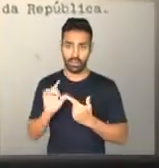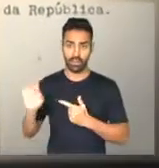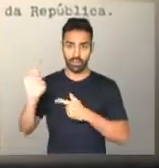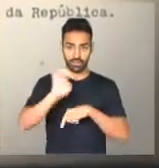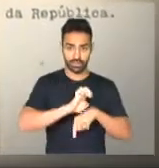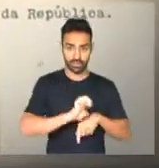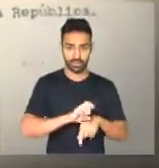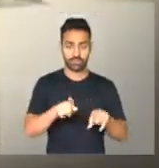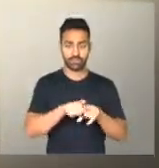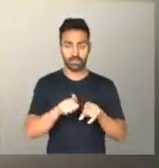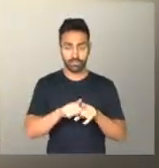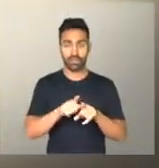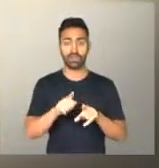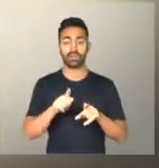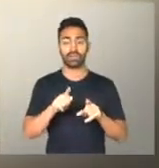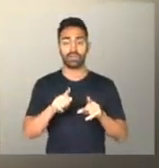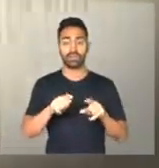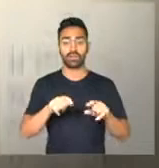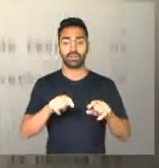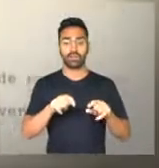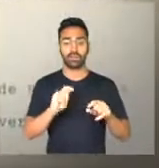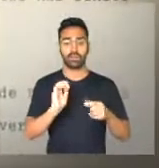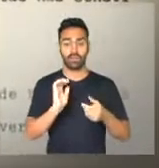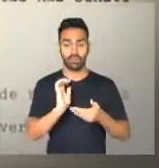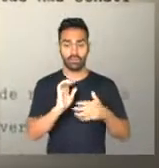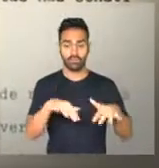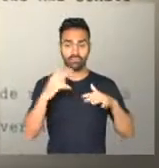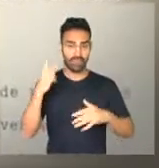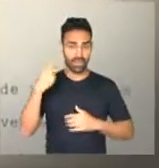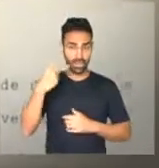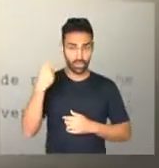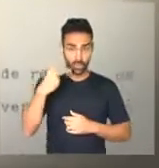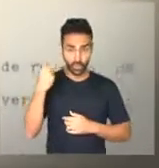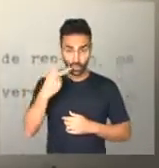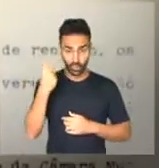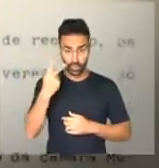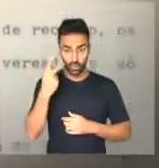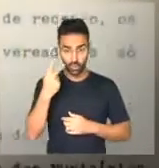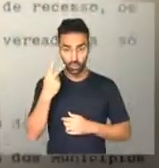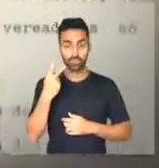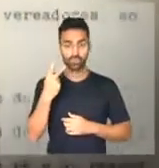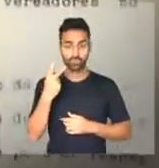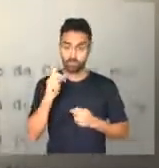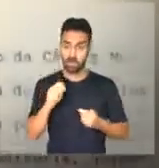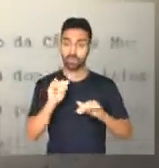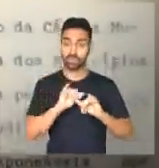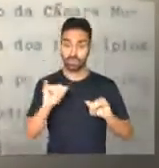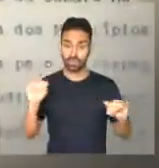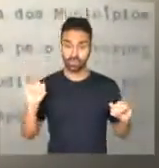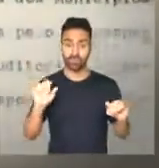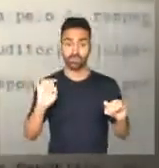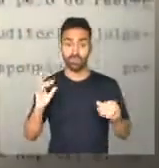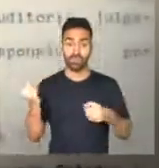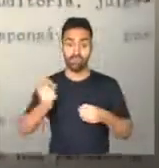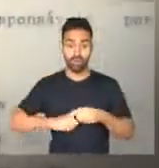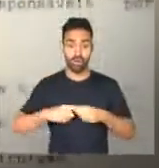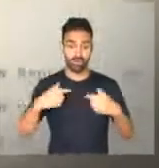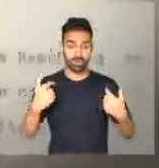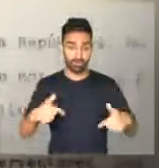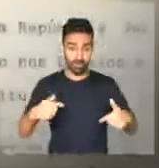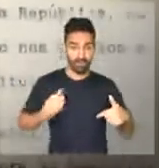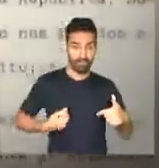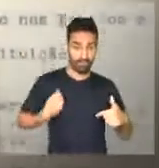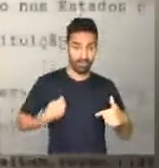das Câmaras de Vereadores por ato complementar em estado de sítio ou fora dele, só voltando os mesmos a